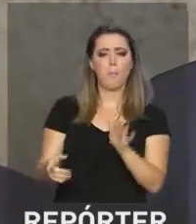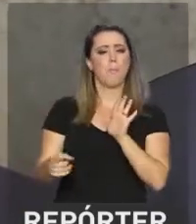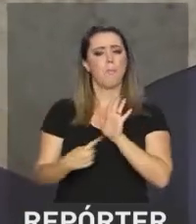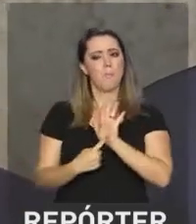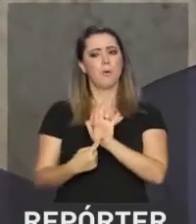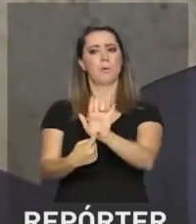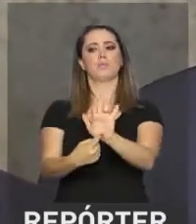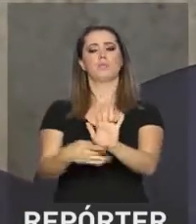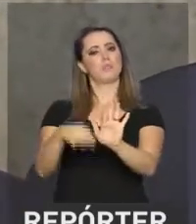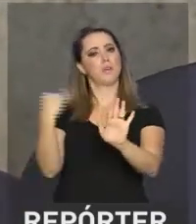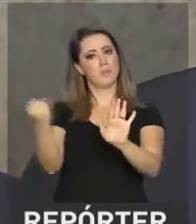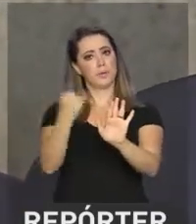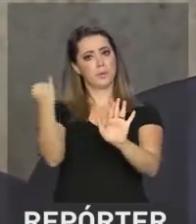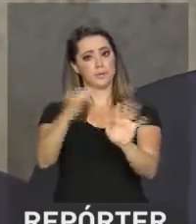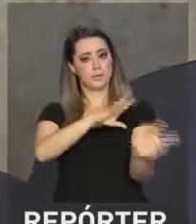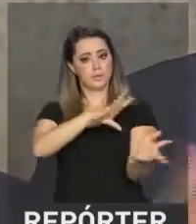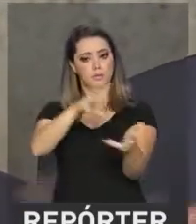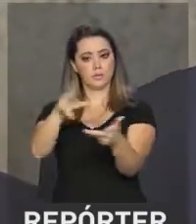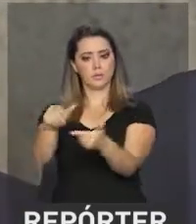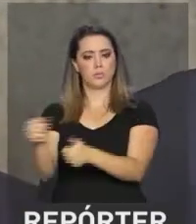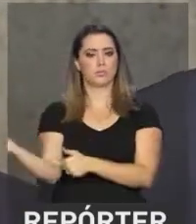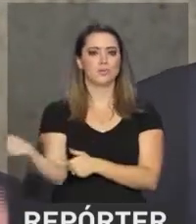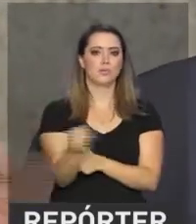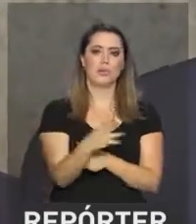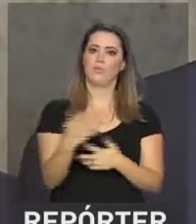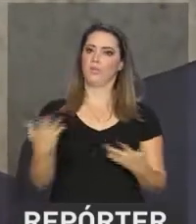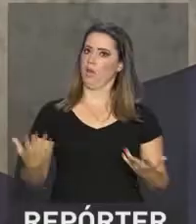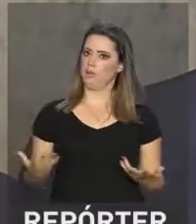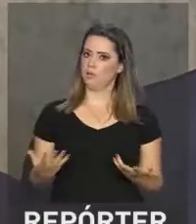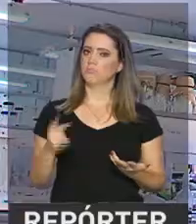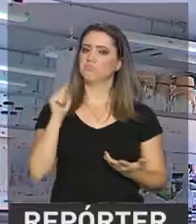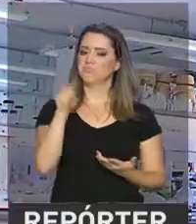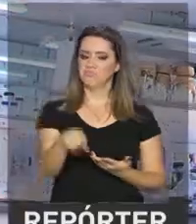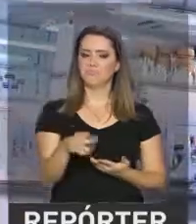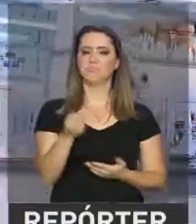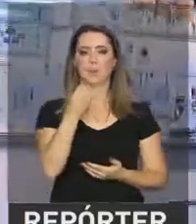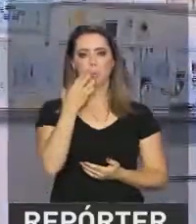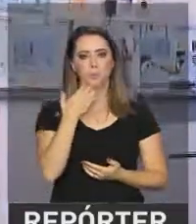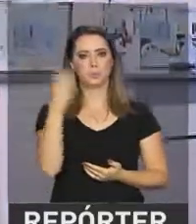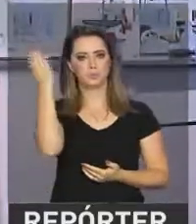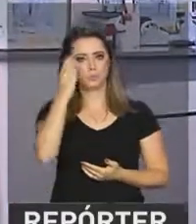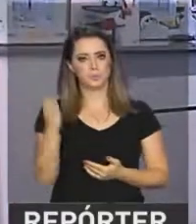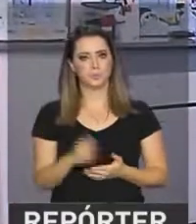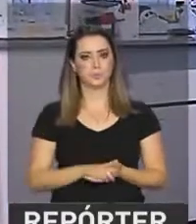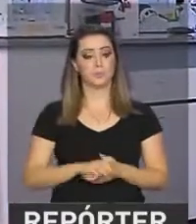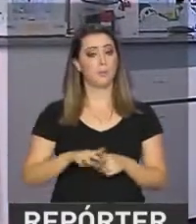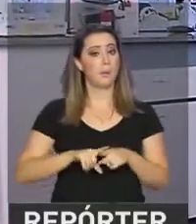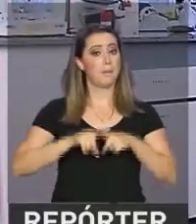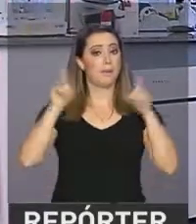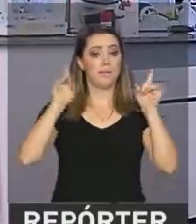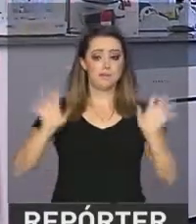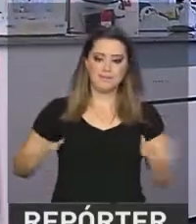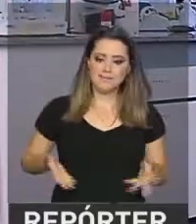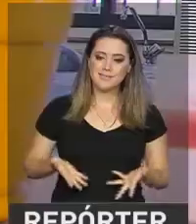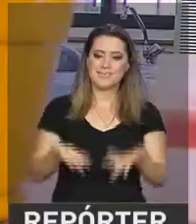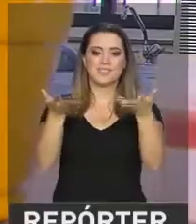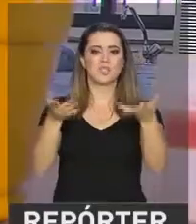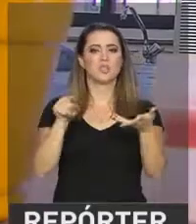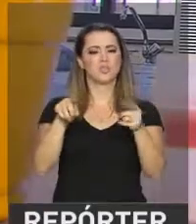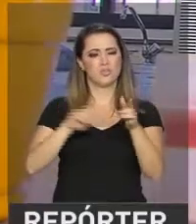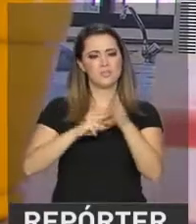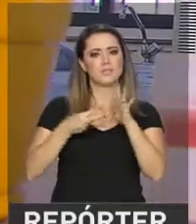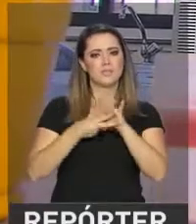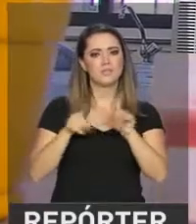seu protagonismo no mundo da inovação e esse é o grande ganho mais incentivo à ciência significa também uma